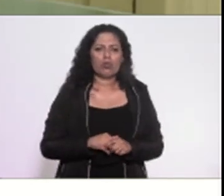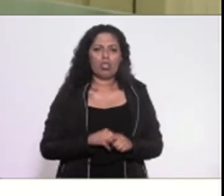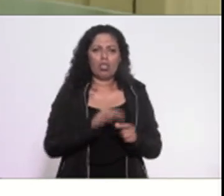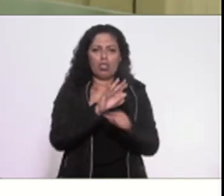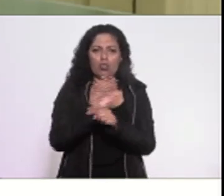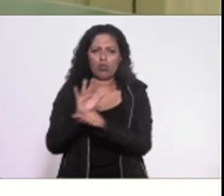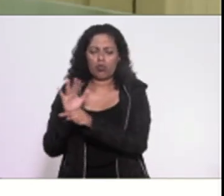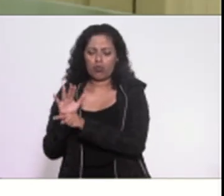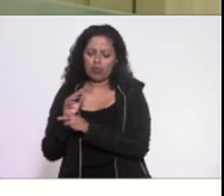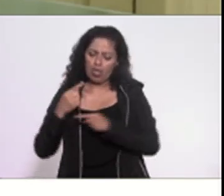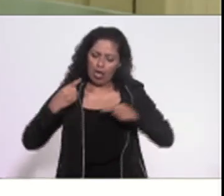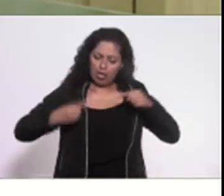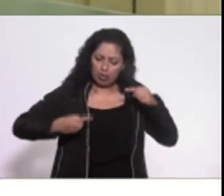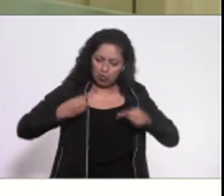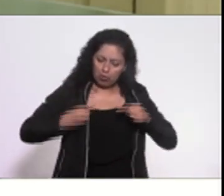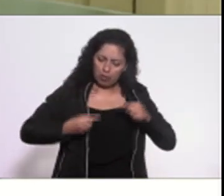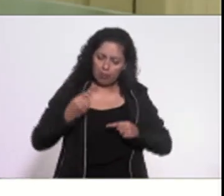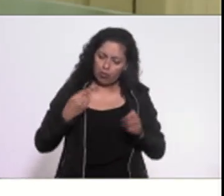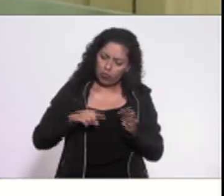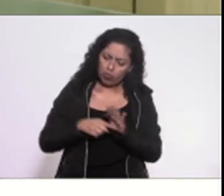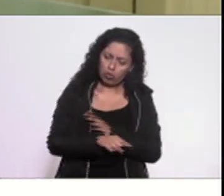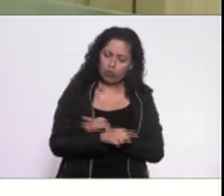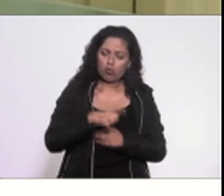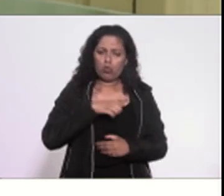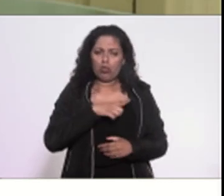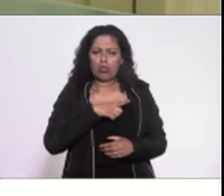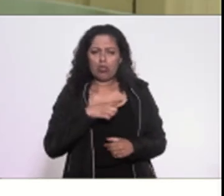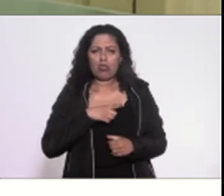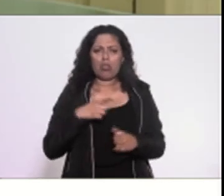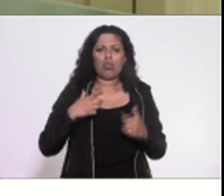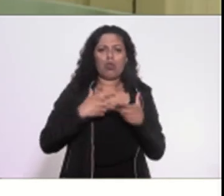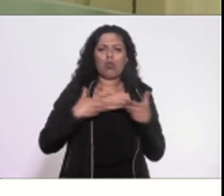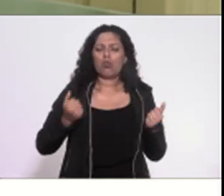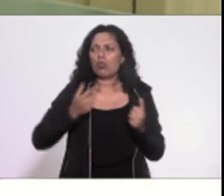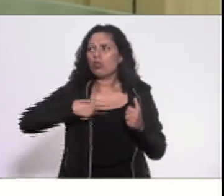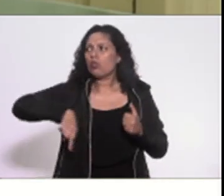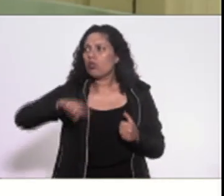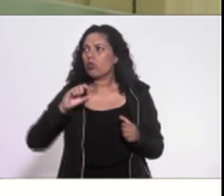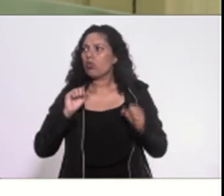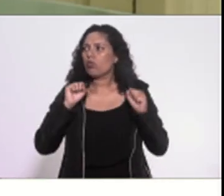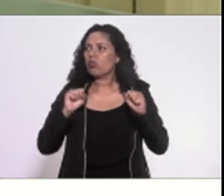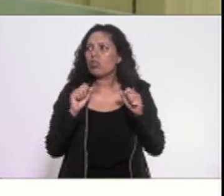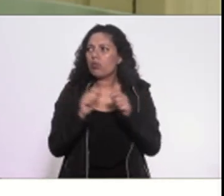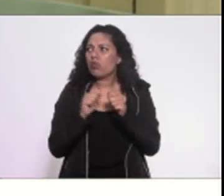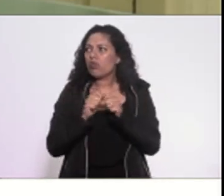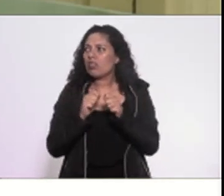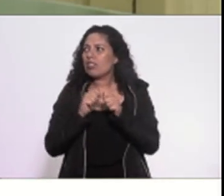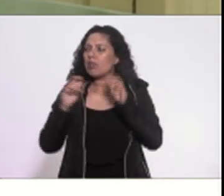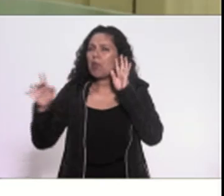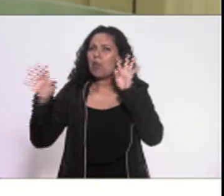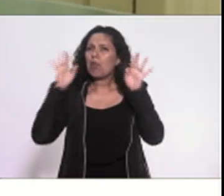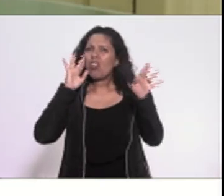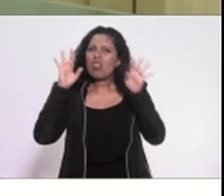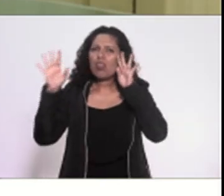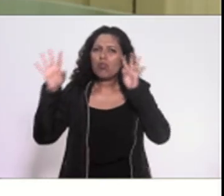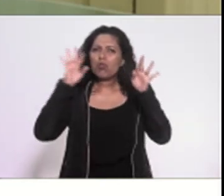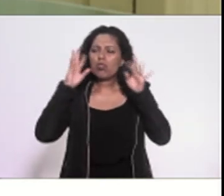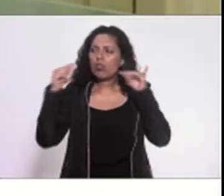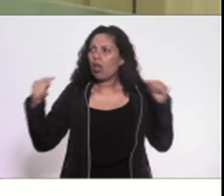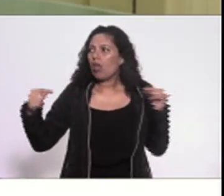orientar para um debate mais aprofundado, alguma coisa que a gente pudesse fazer uma análise também